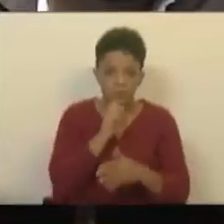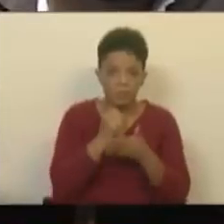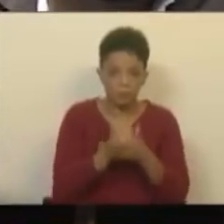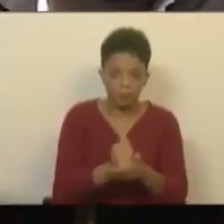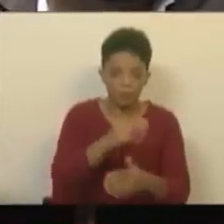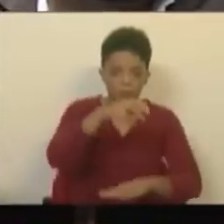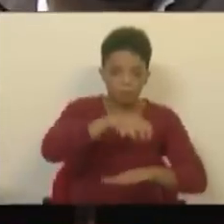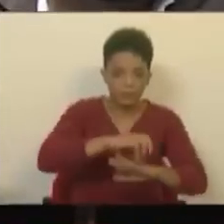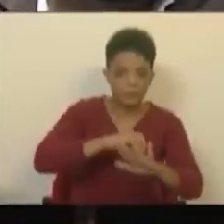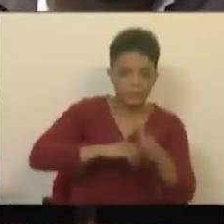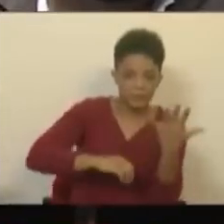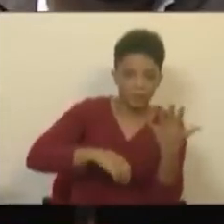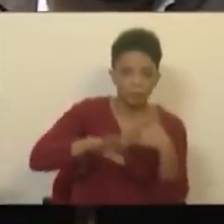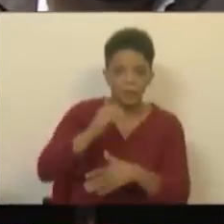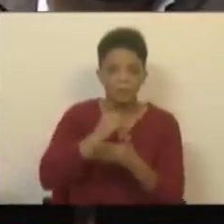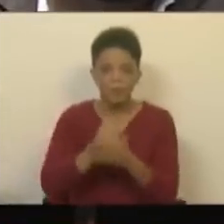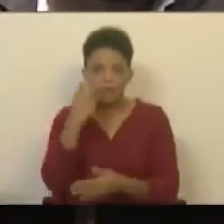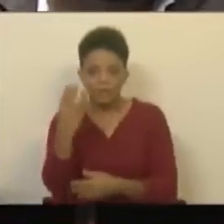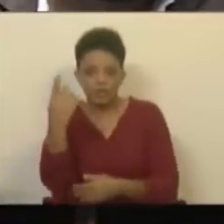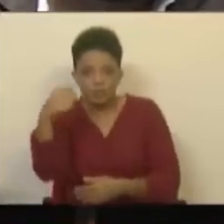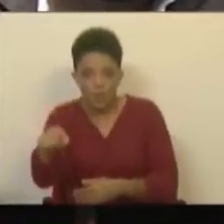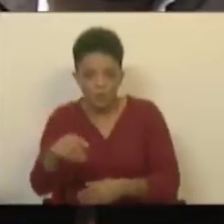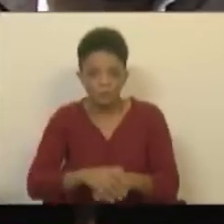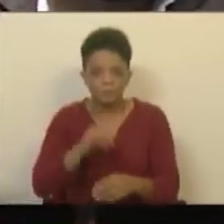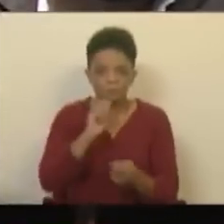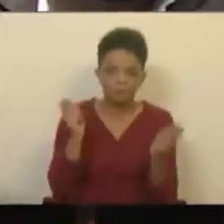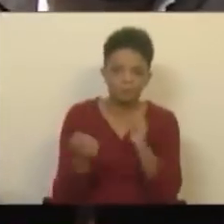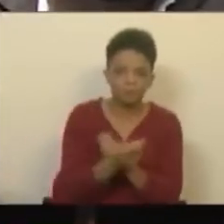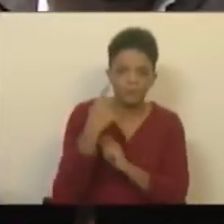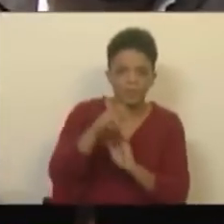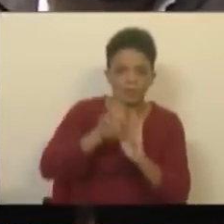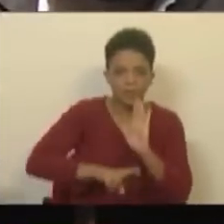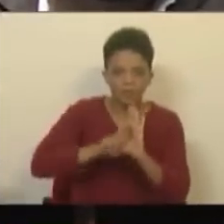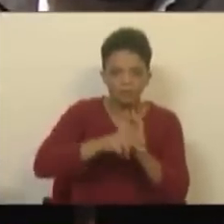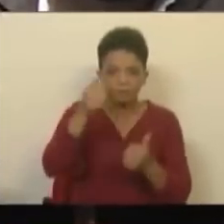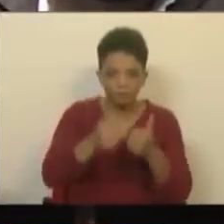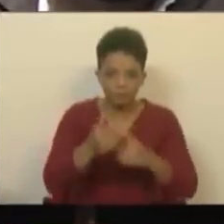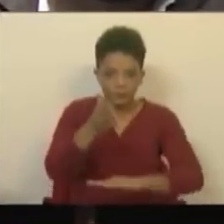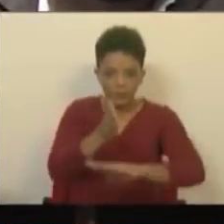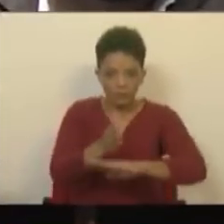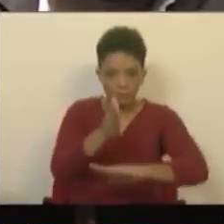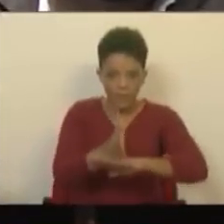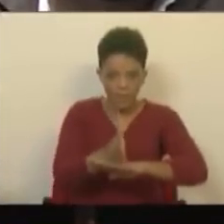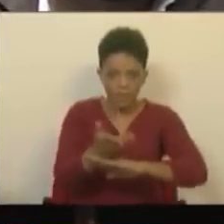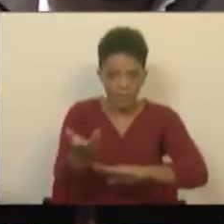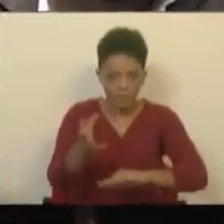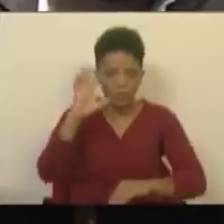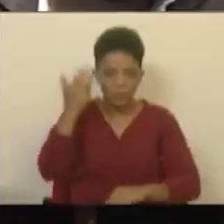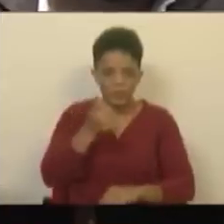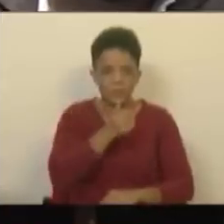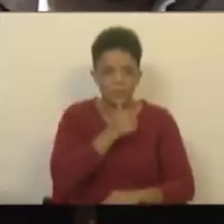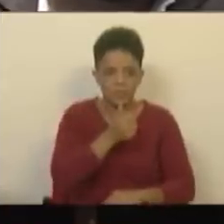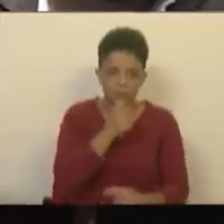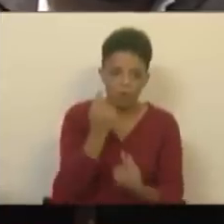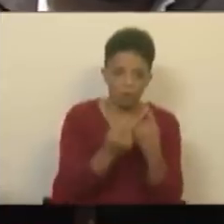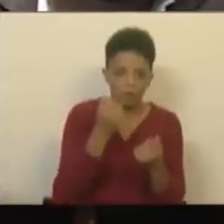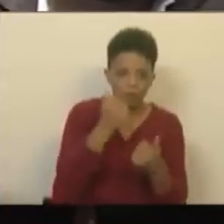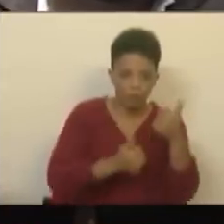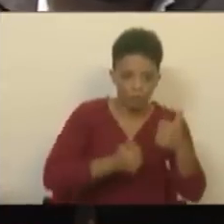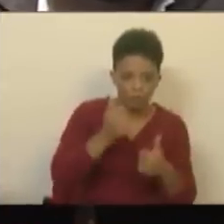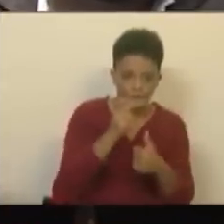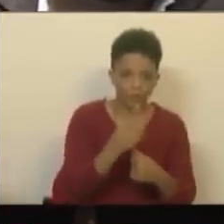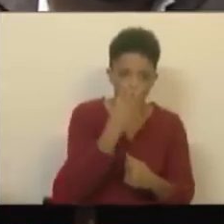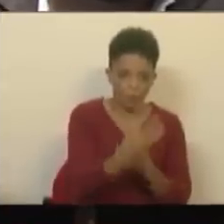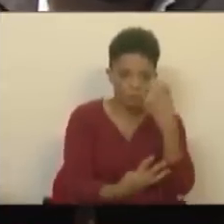apoiadas cinco estruturas estavam apoiadas três e ele vale alteração das regras do concurso a meio do jogo quando decidiu que uns concursos